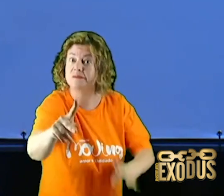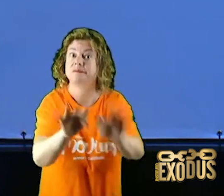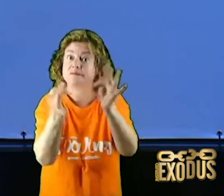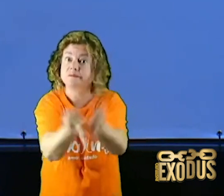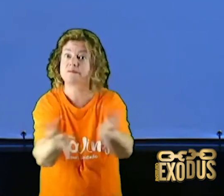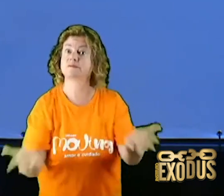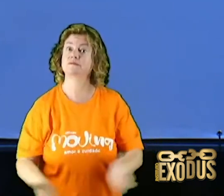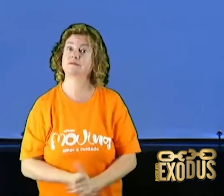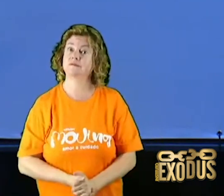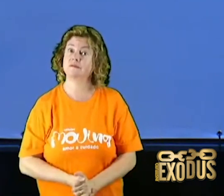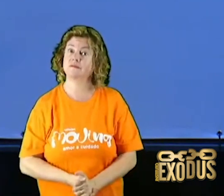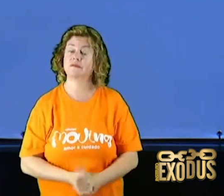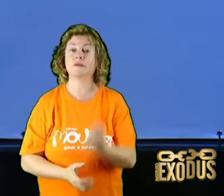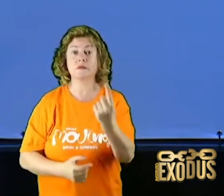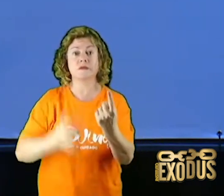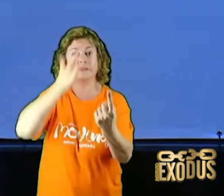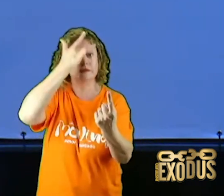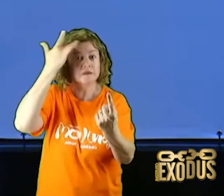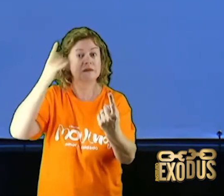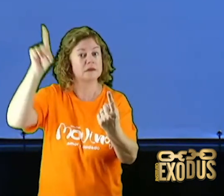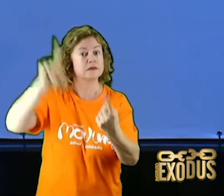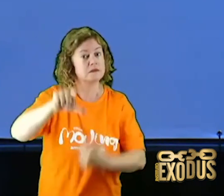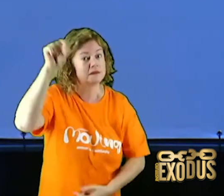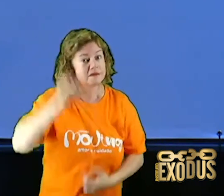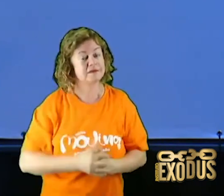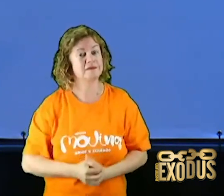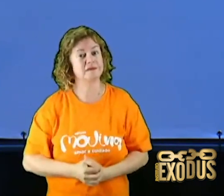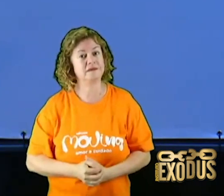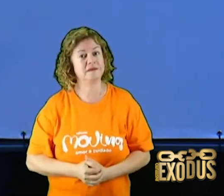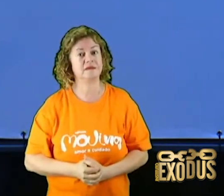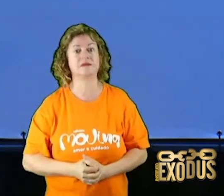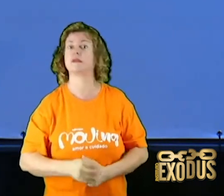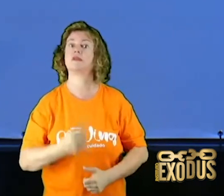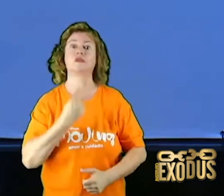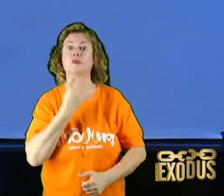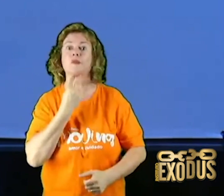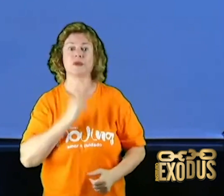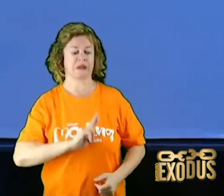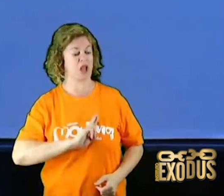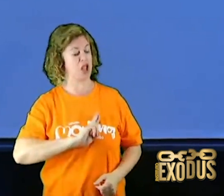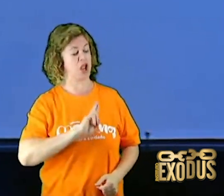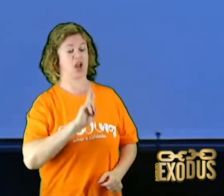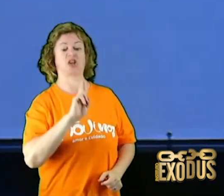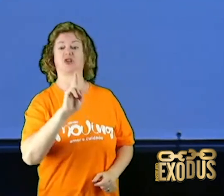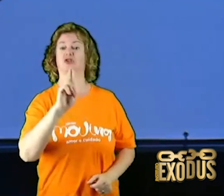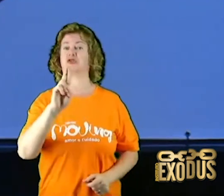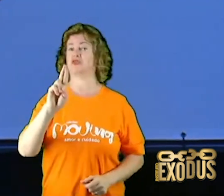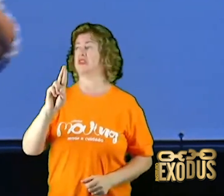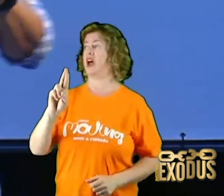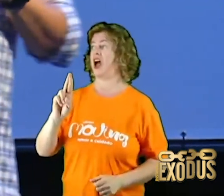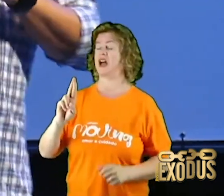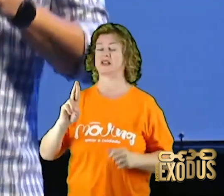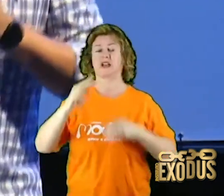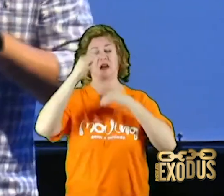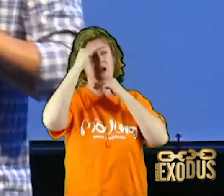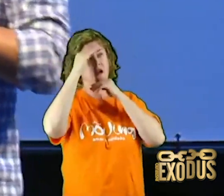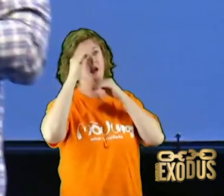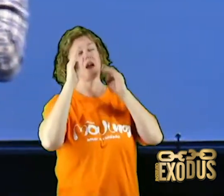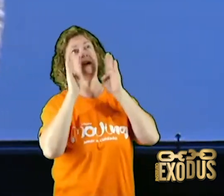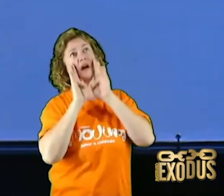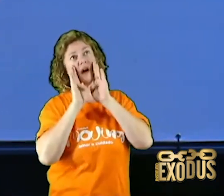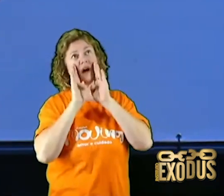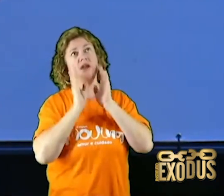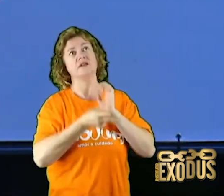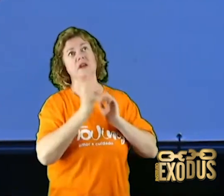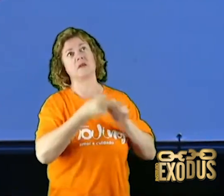E a gente tem que se desacostumar com a religiosidade e se voltar para a verdade